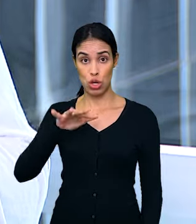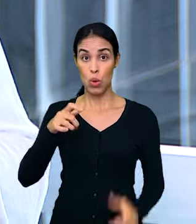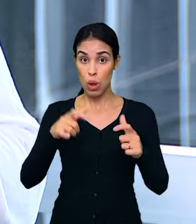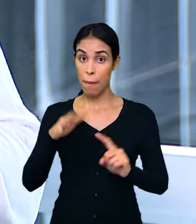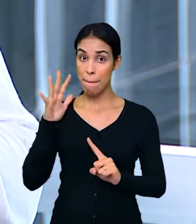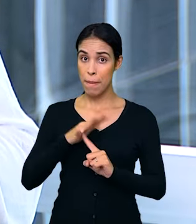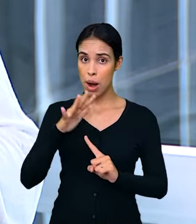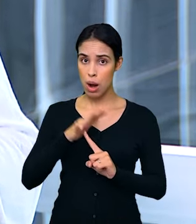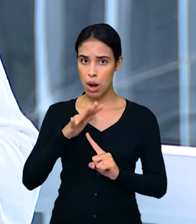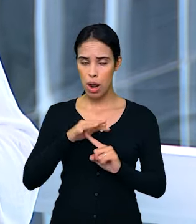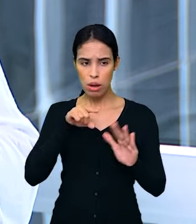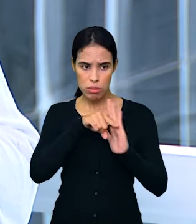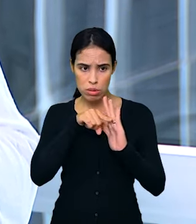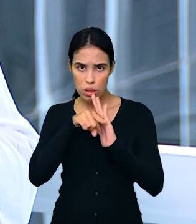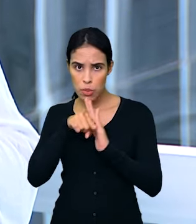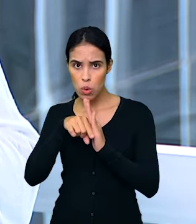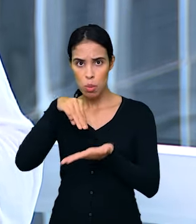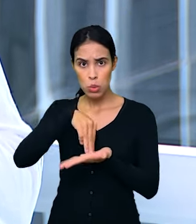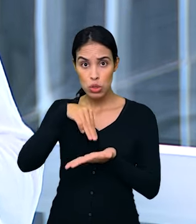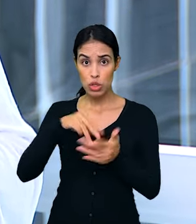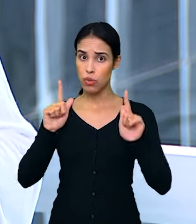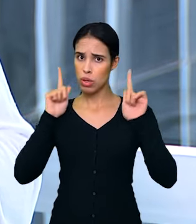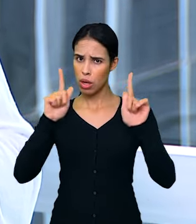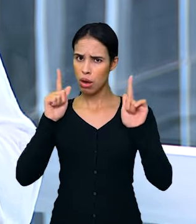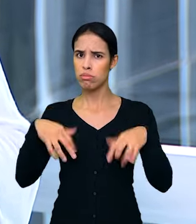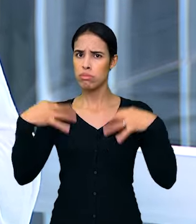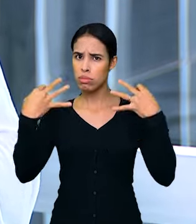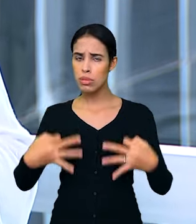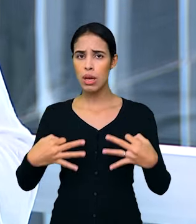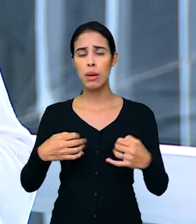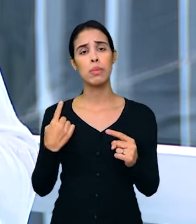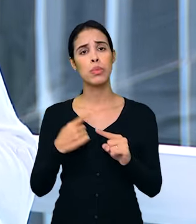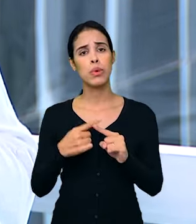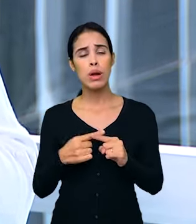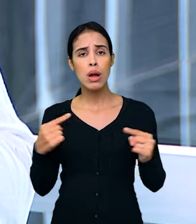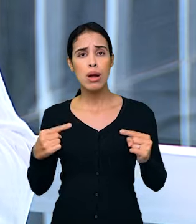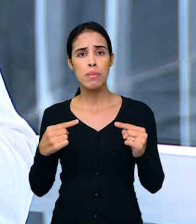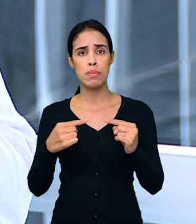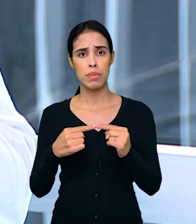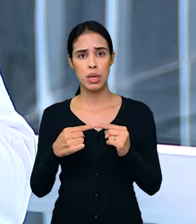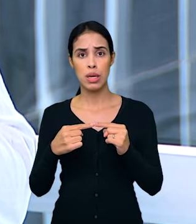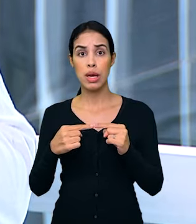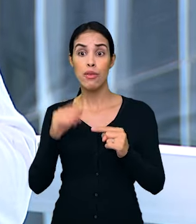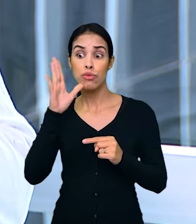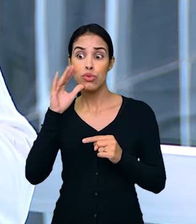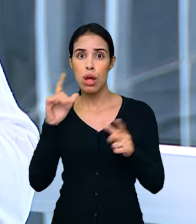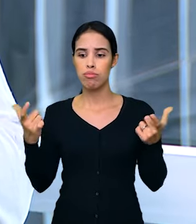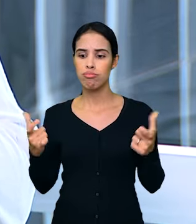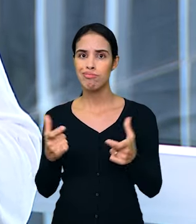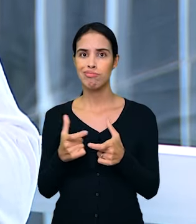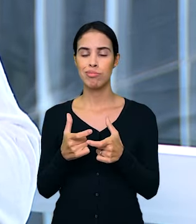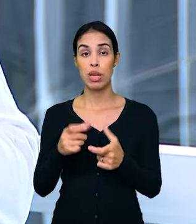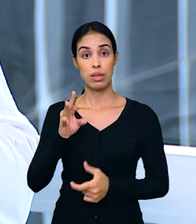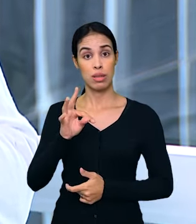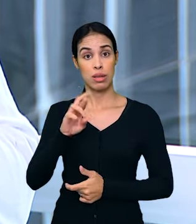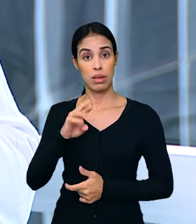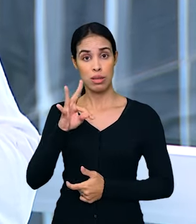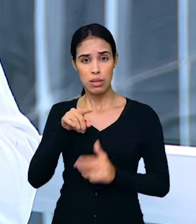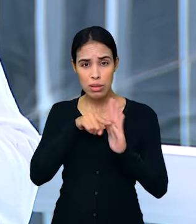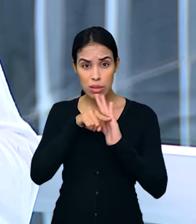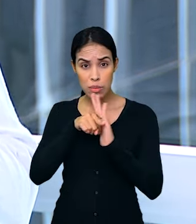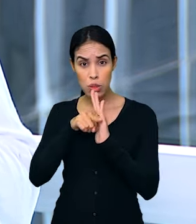Paraná considerou os motivos da greve legítimos, porque diziam respeito à redução de pessoal. O TRT